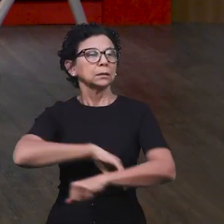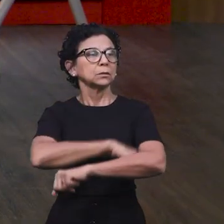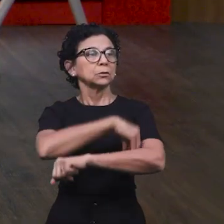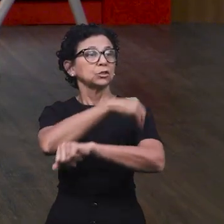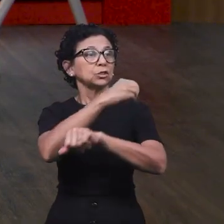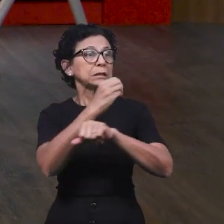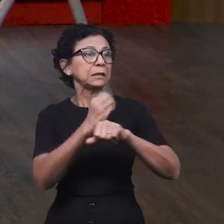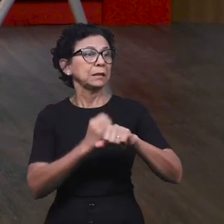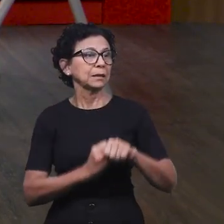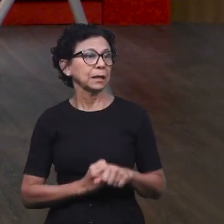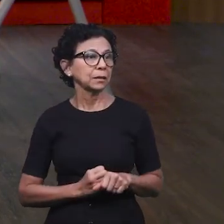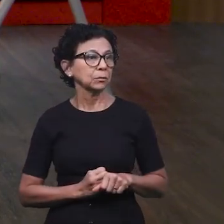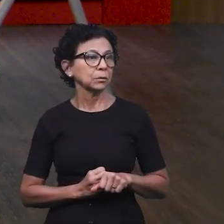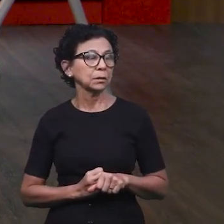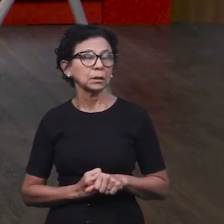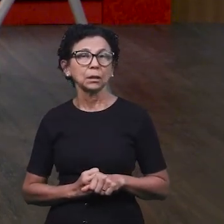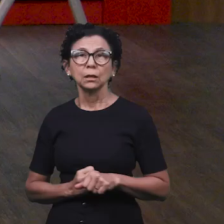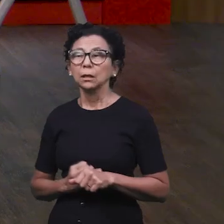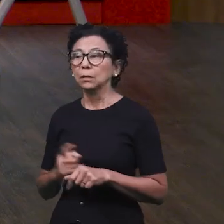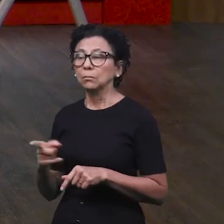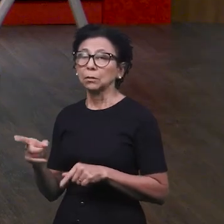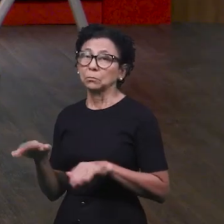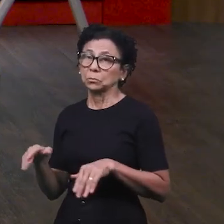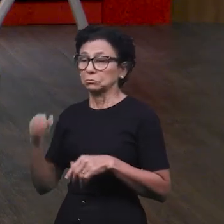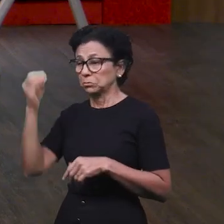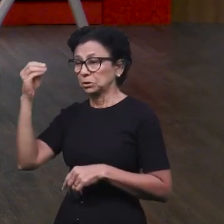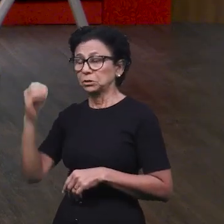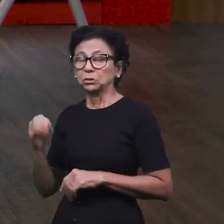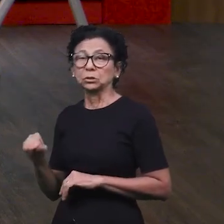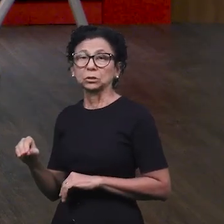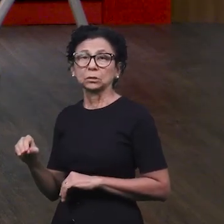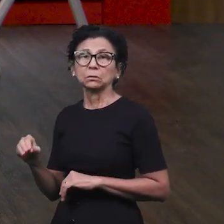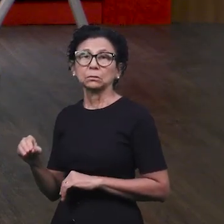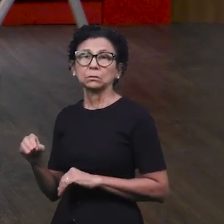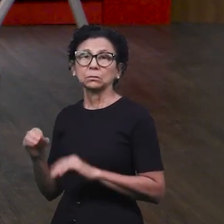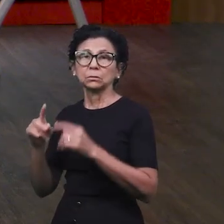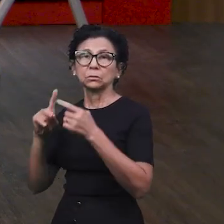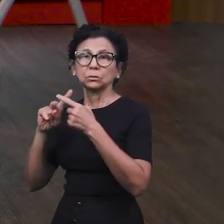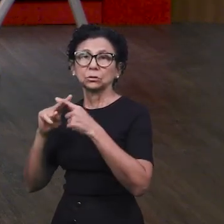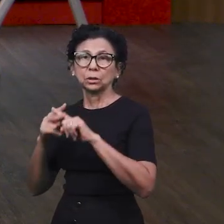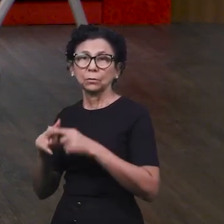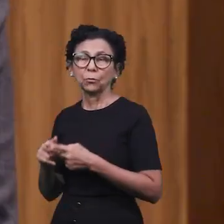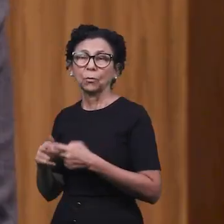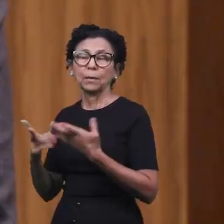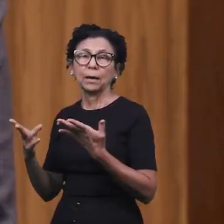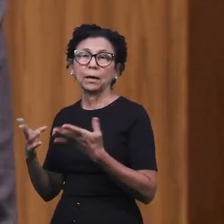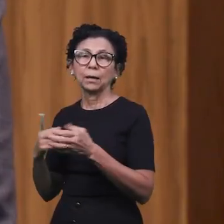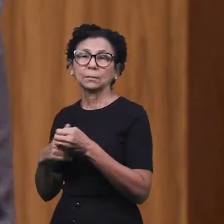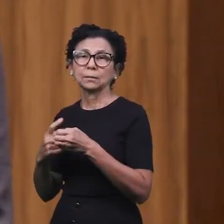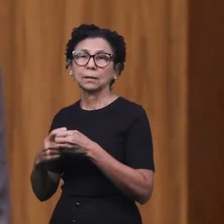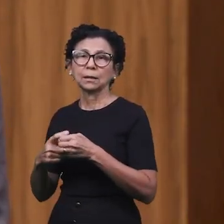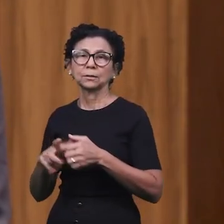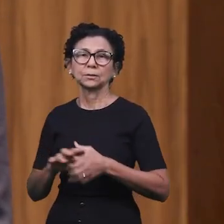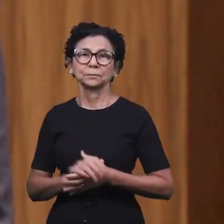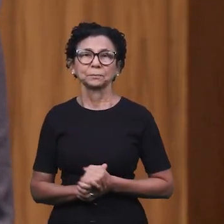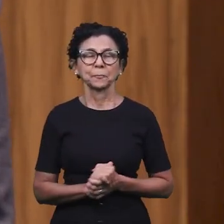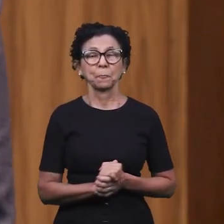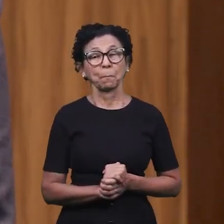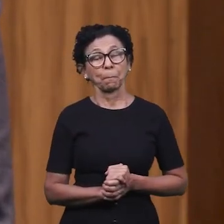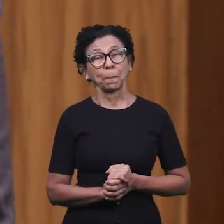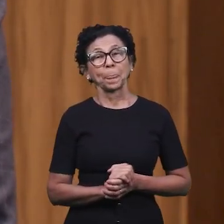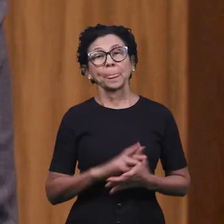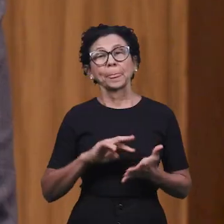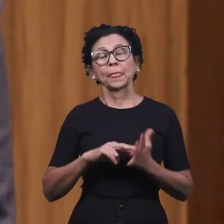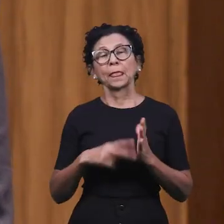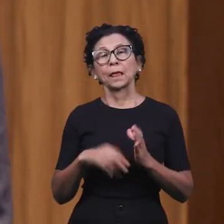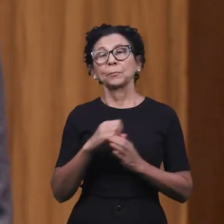poderiam desistir daquela situação. Exatamente. O que nós podemos aprender aqui? Nós vemos aqui uma característica de persistência.